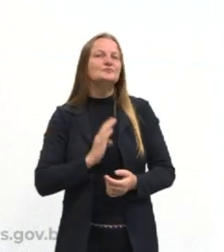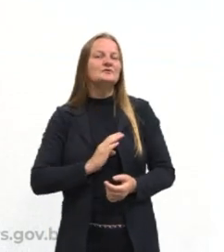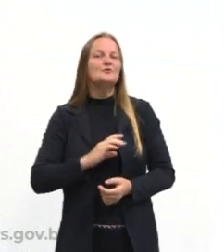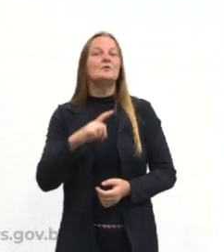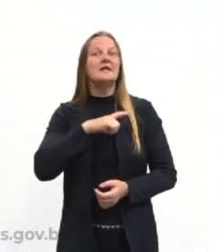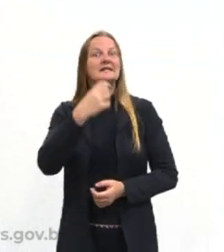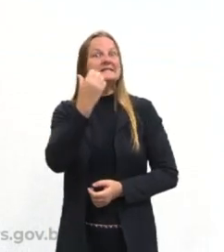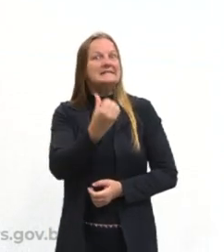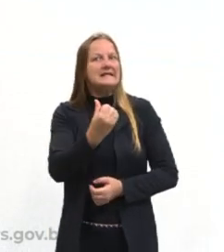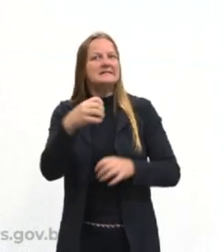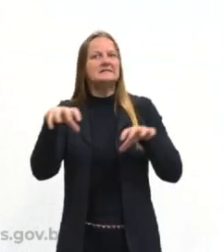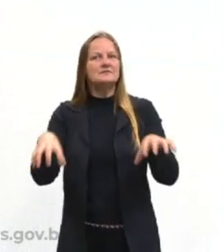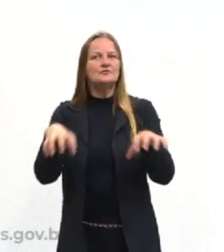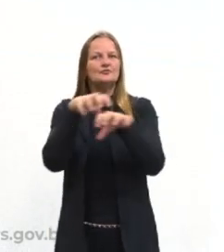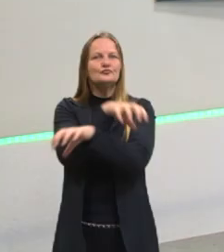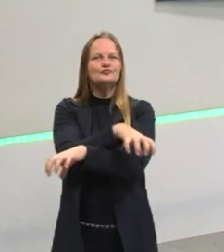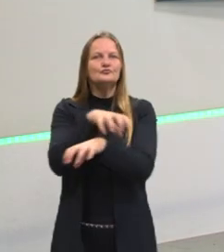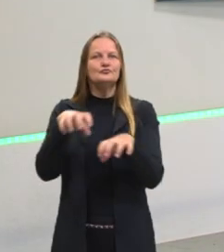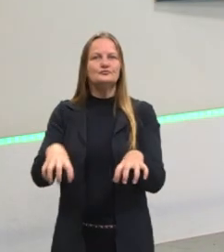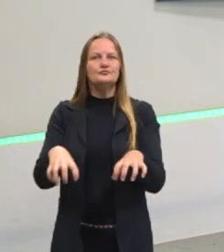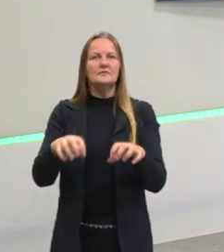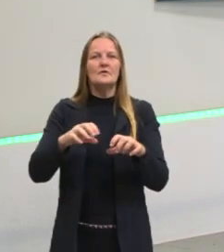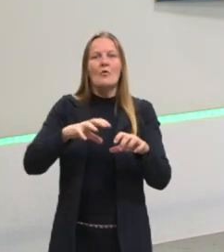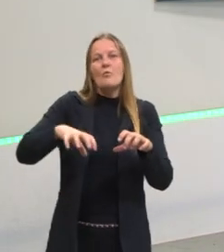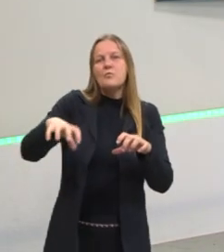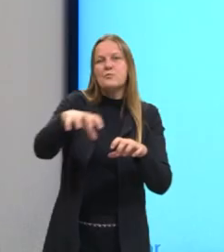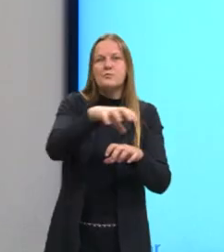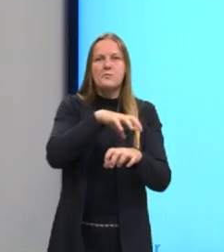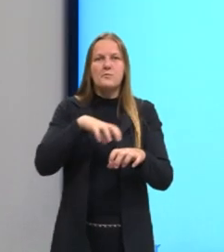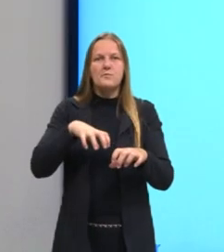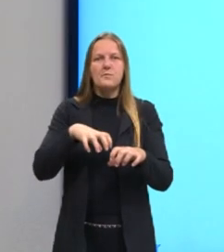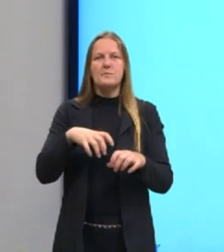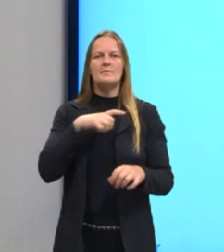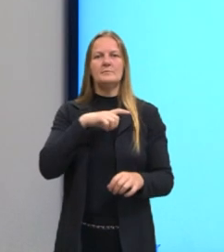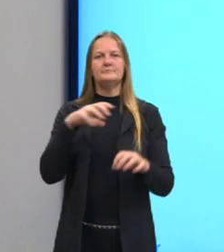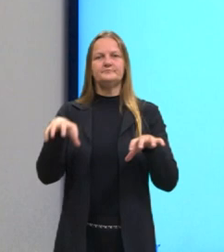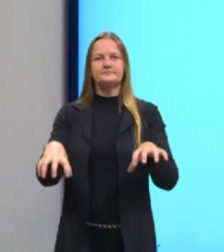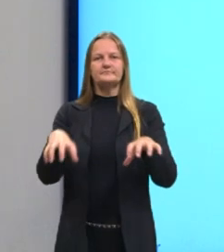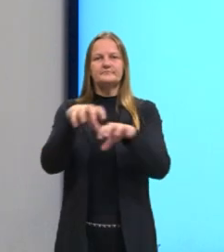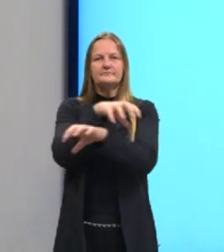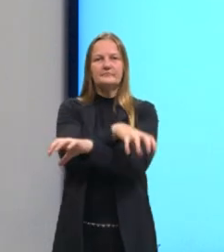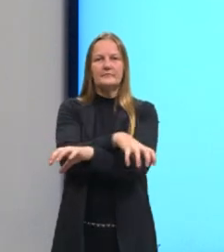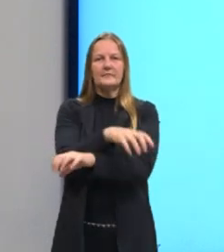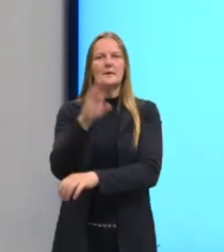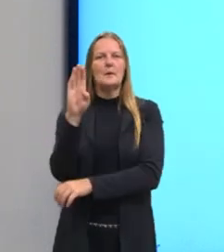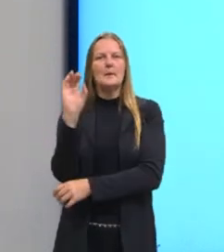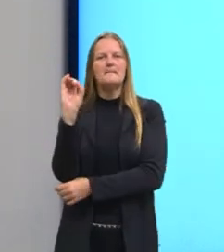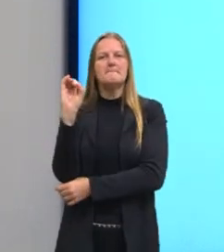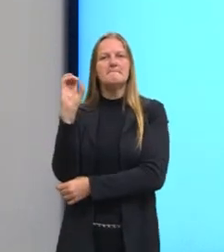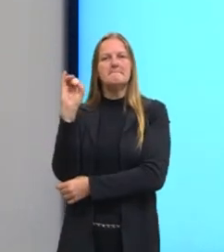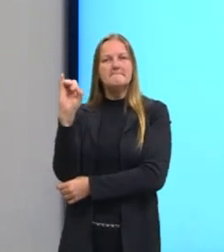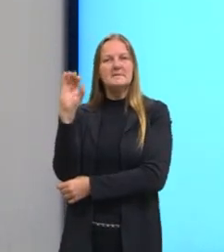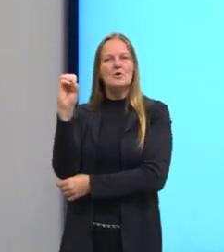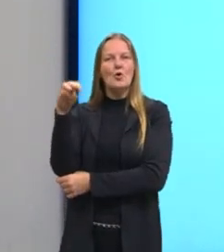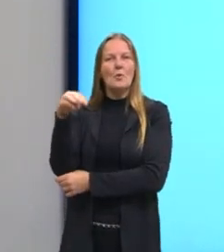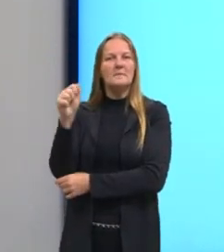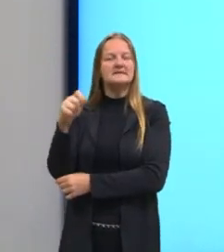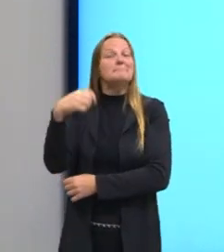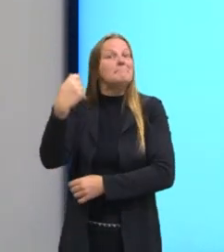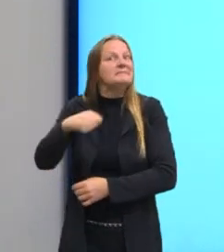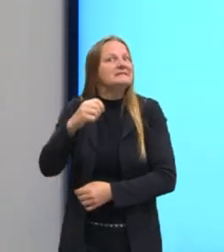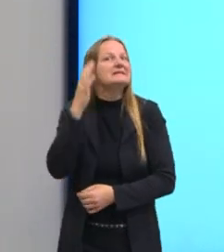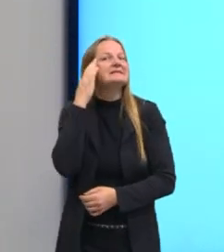seis biomas é isso grandes formações aí dos biomas tá a gurizada tem que saber os nomes